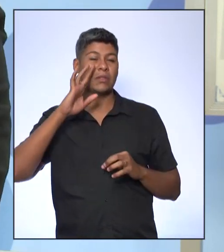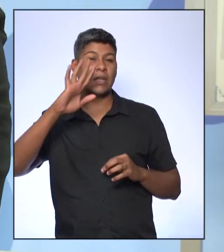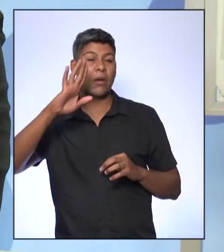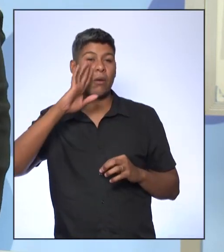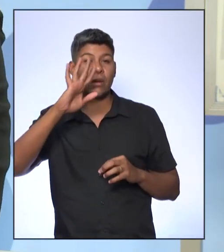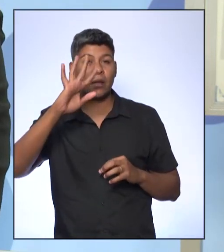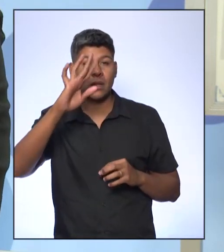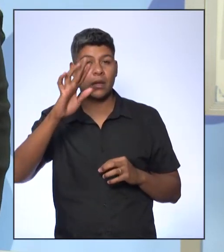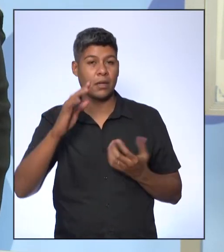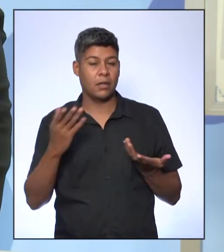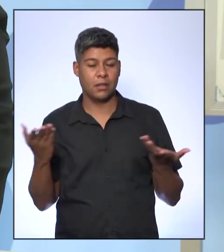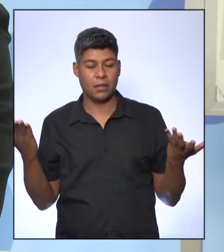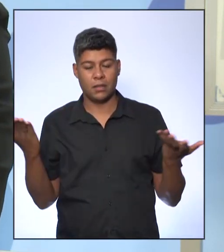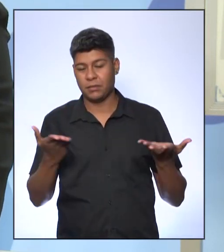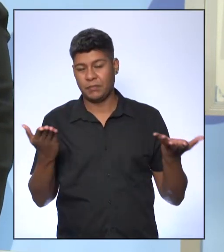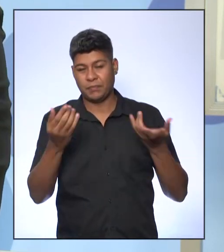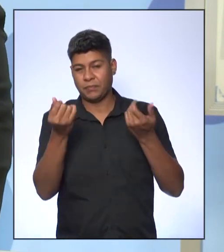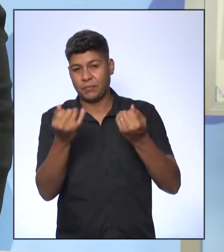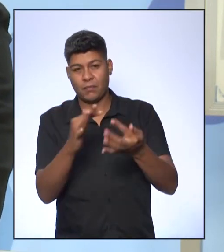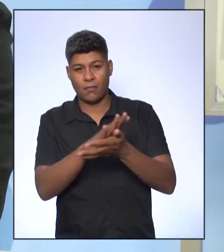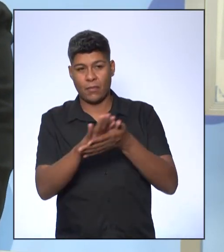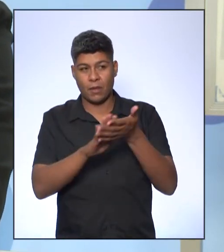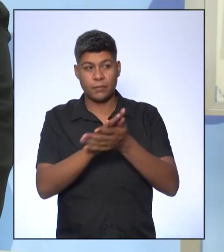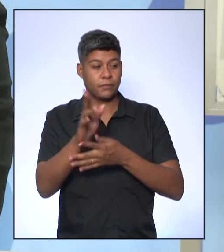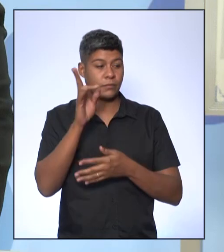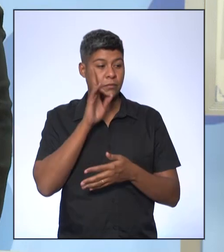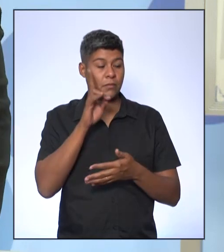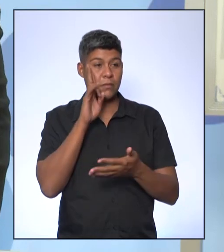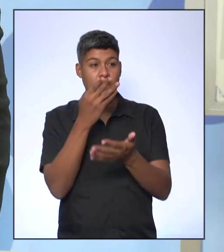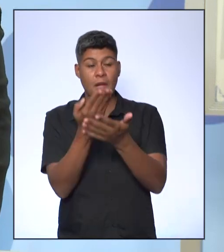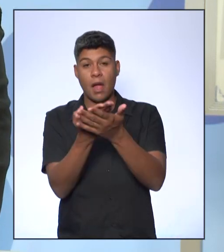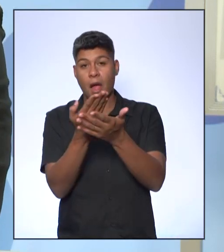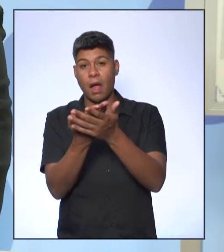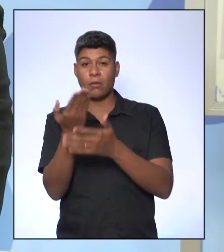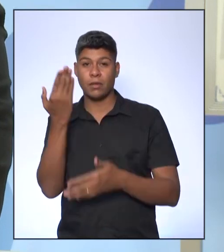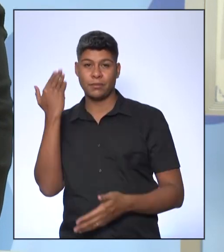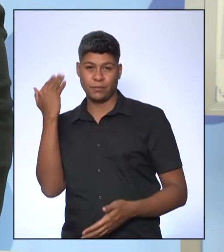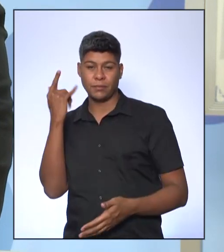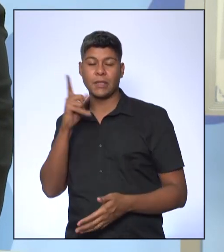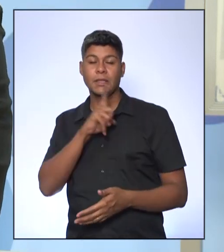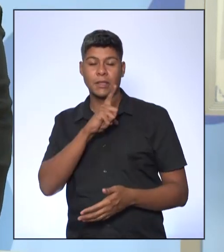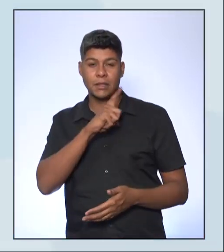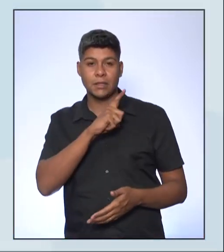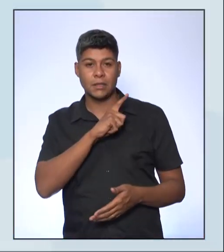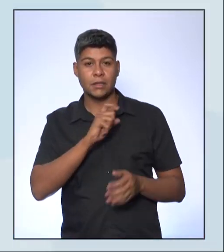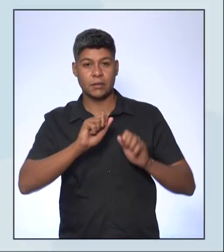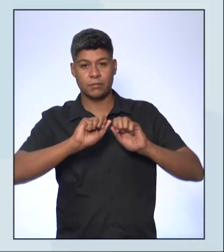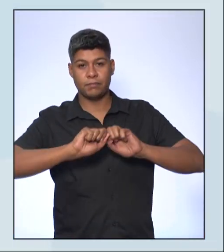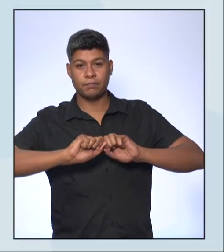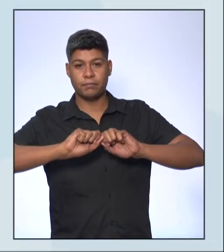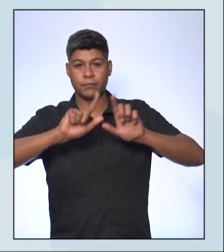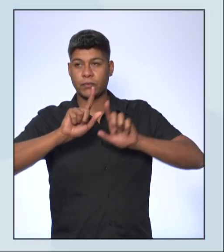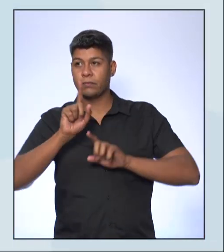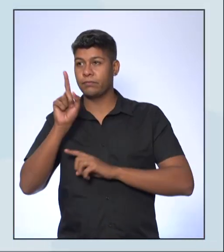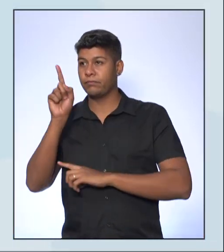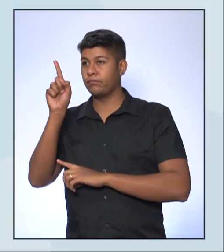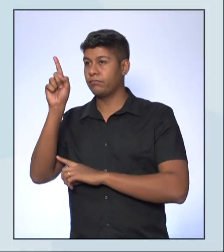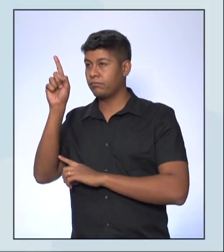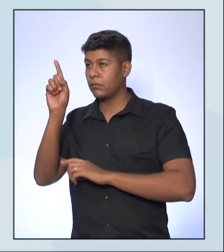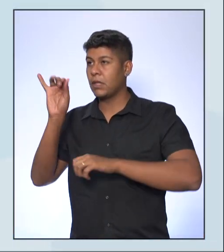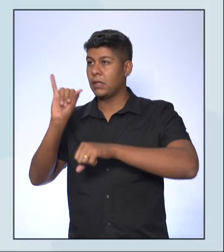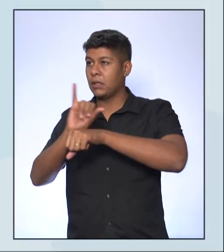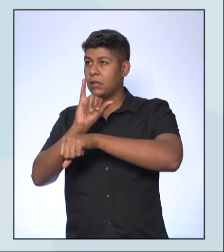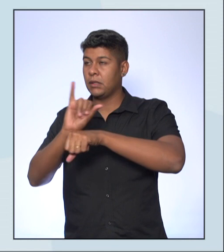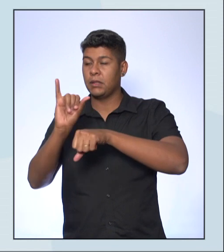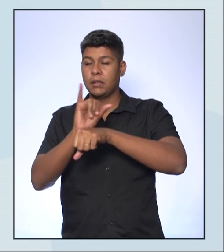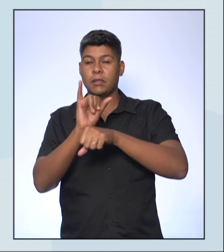e não cabe aqui ao caso. Relembrando algumas aulas que vocês tiveram, na tela de vocês vai aparecer uma construção